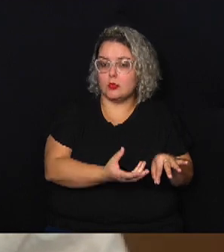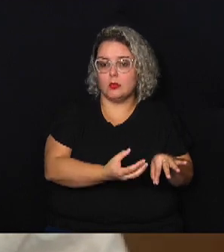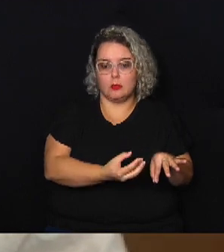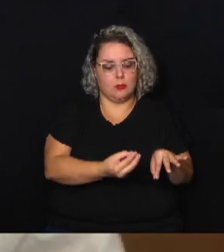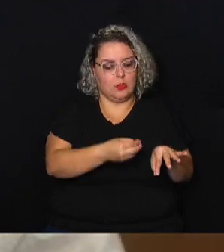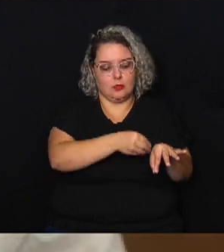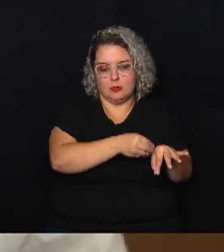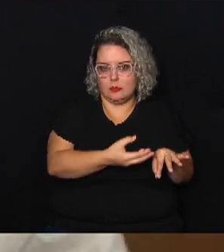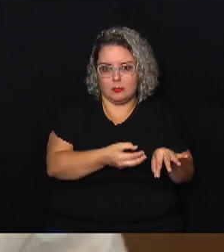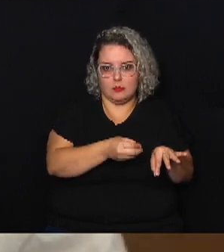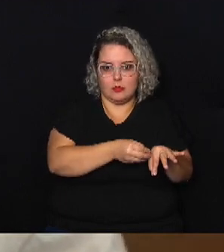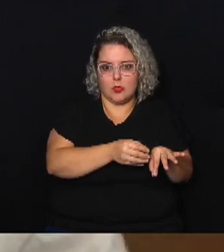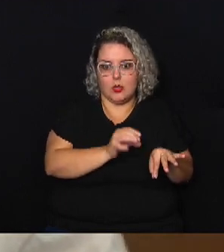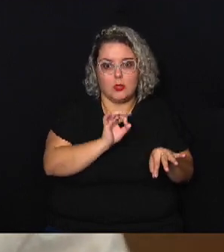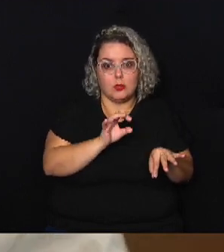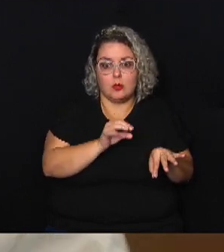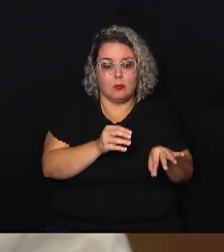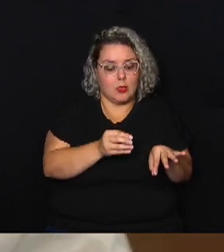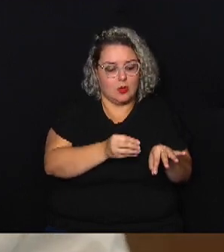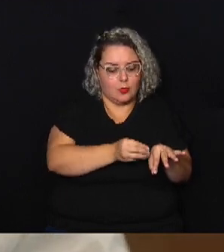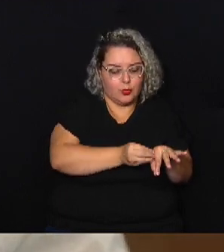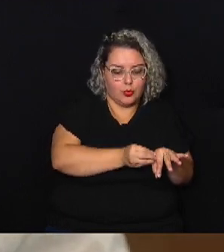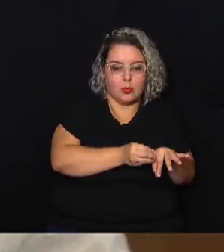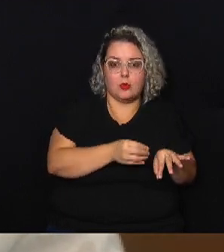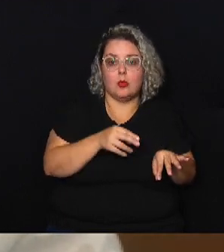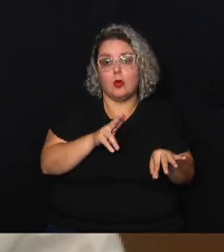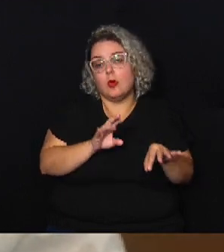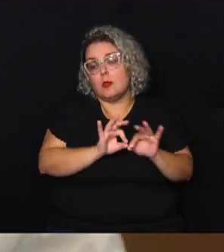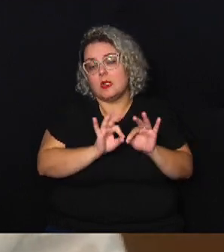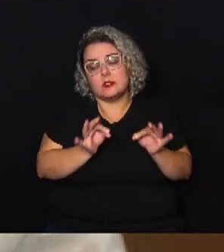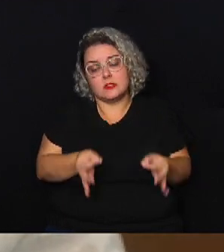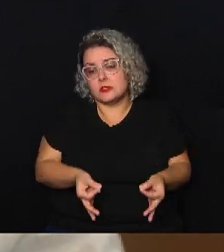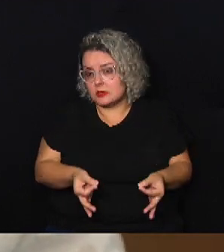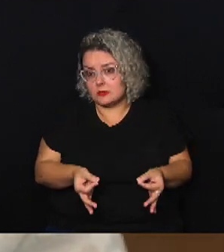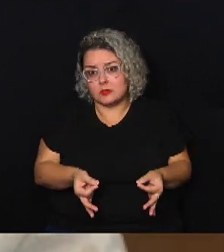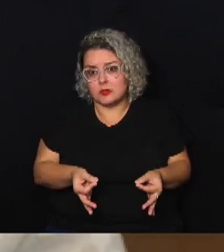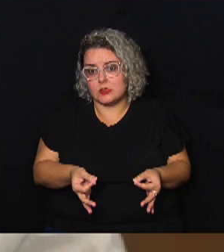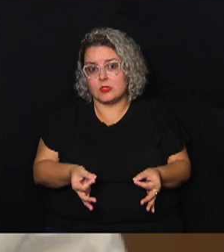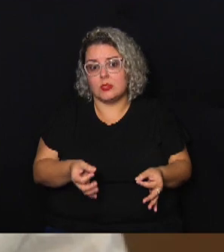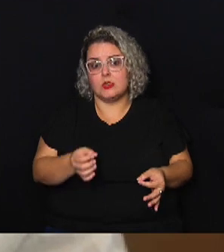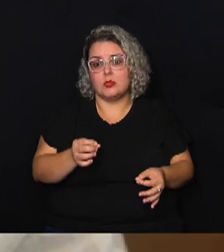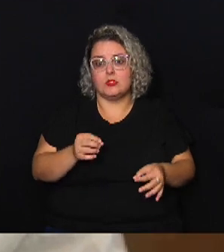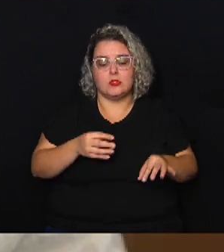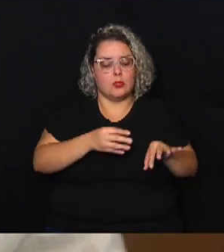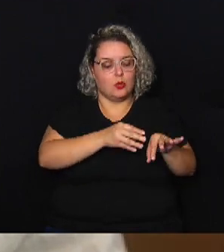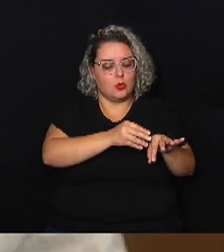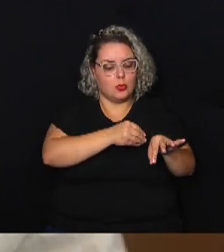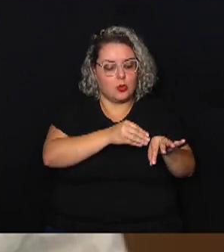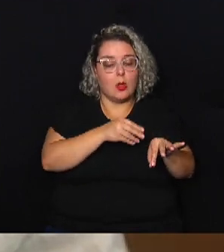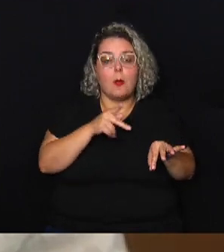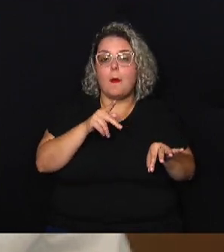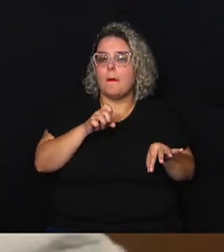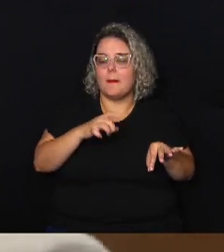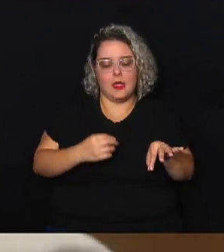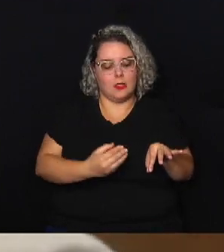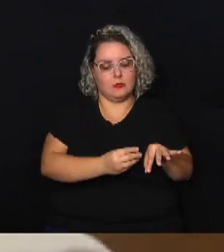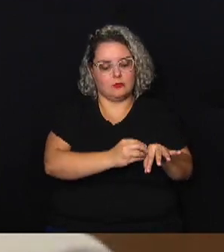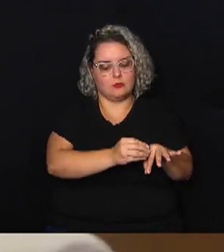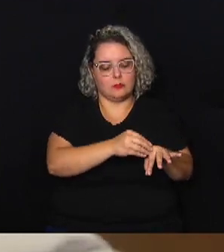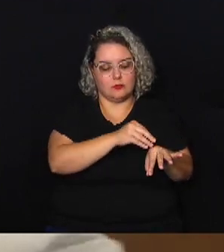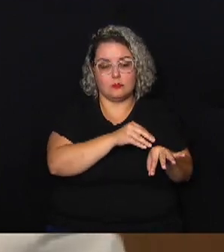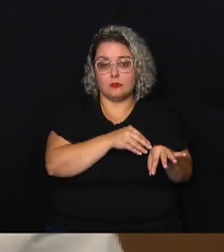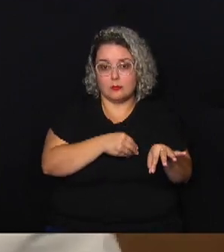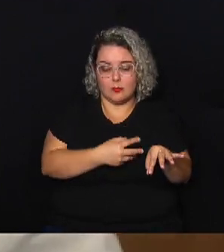ela pode ser somente uma fixação, ou, mais simples, somente a ressecção de pele ao redor, que ele acaba sendo